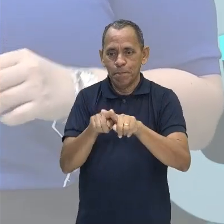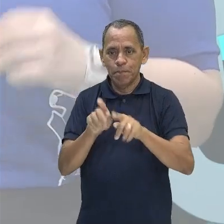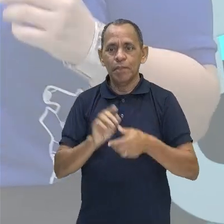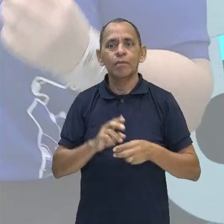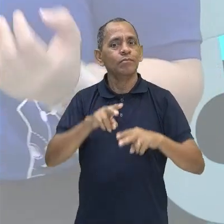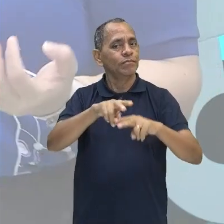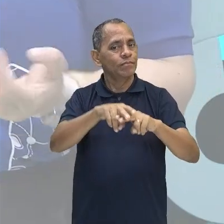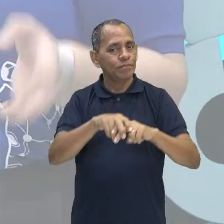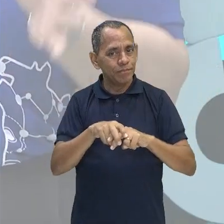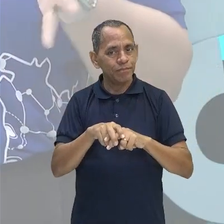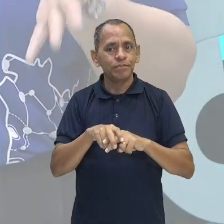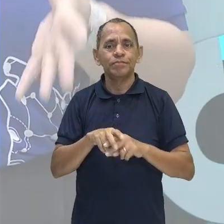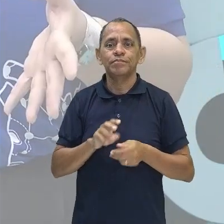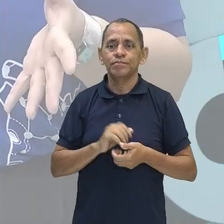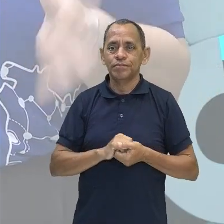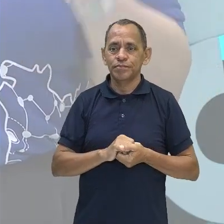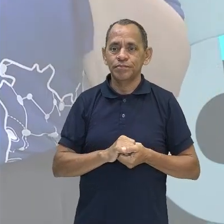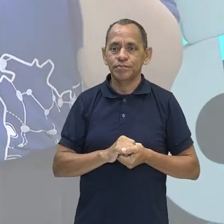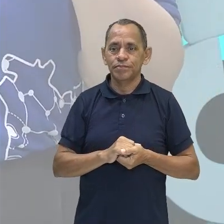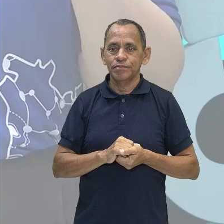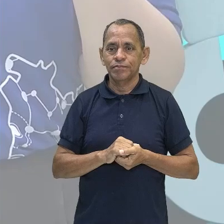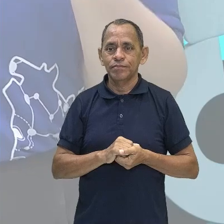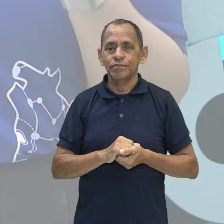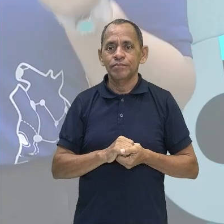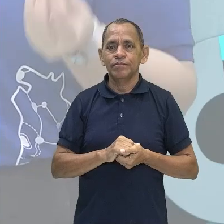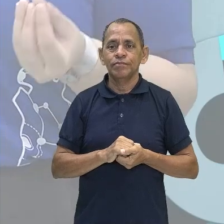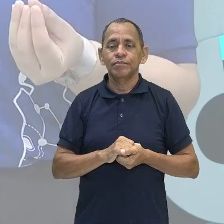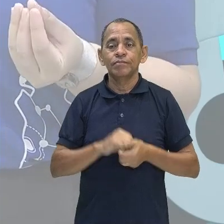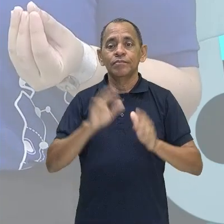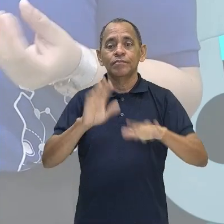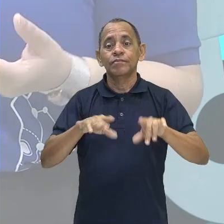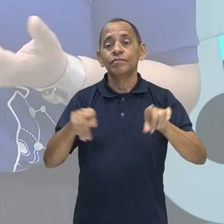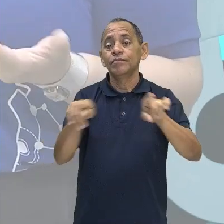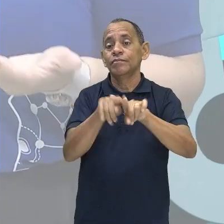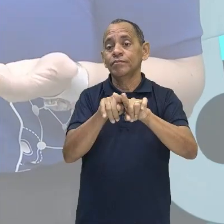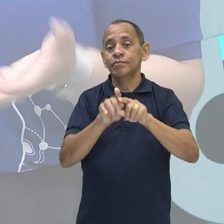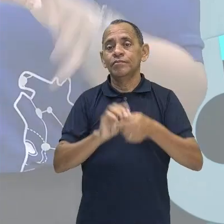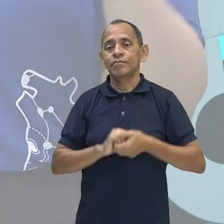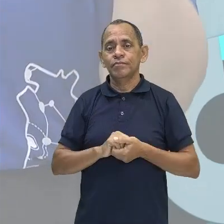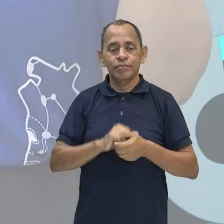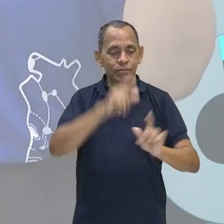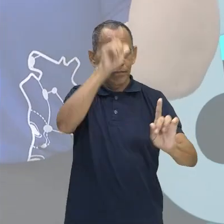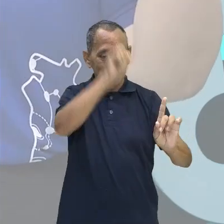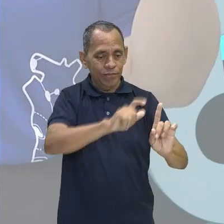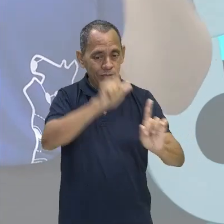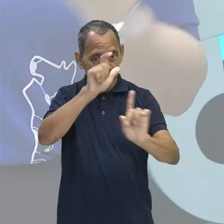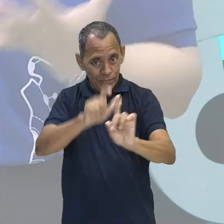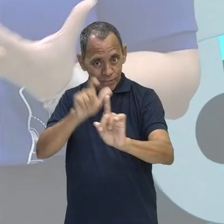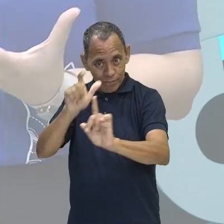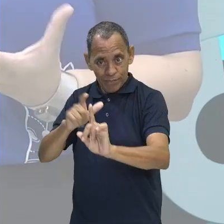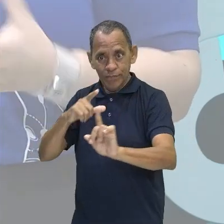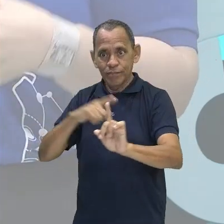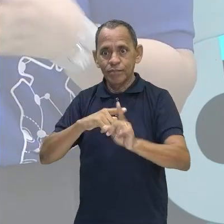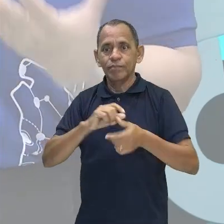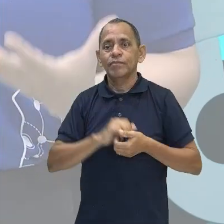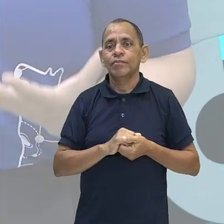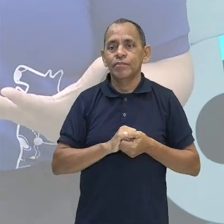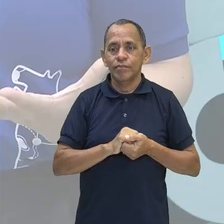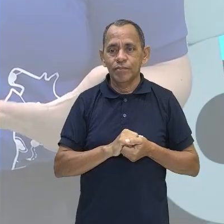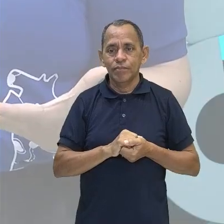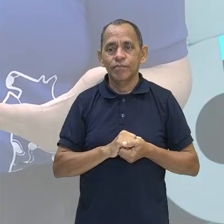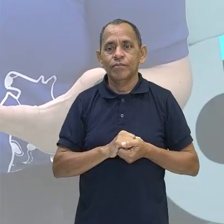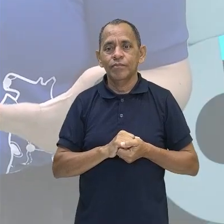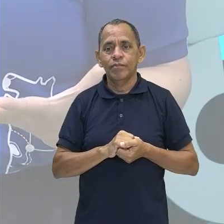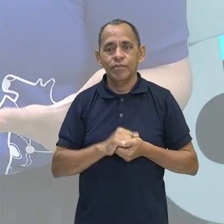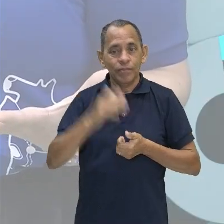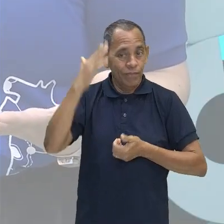brevidade. E, muitas vezes, há personagens fixos ou variados. Ora, tem aqueles personagens que são